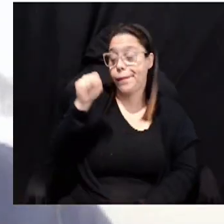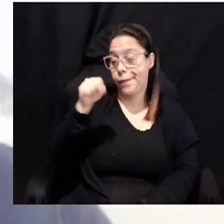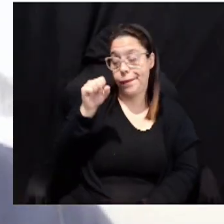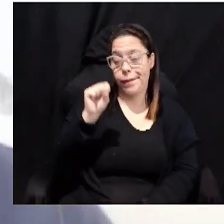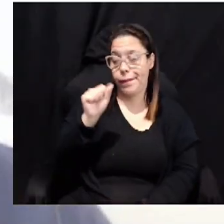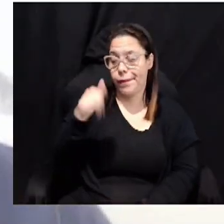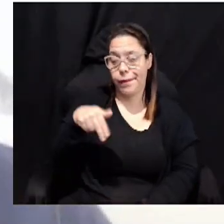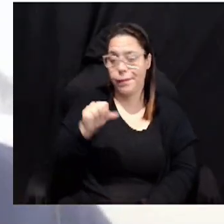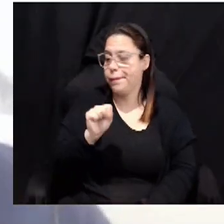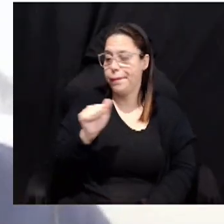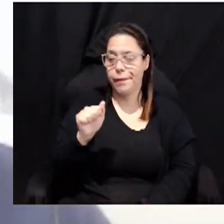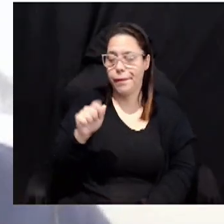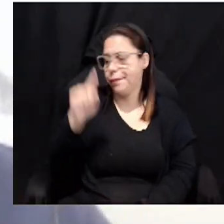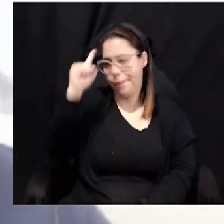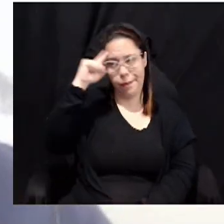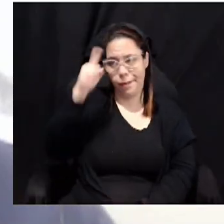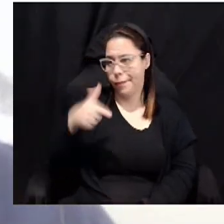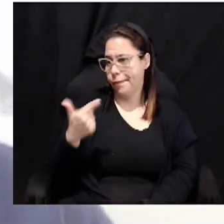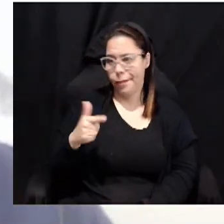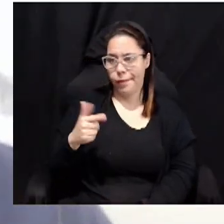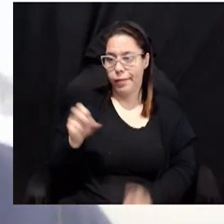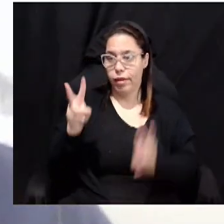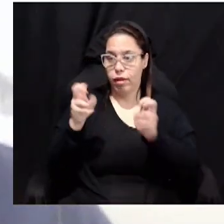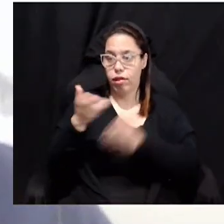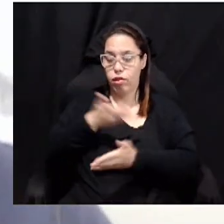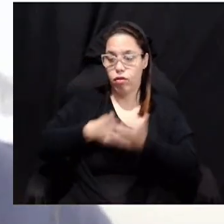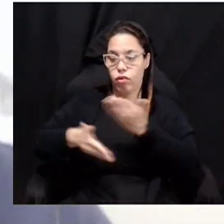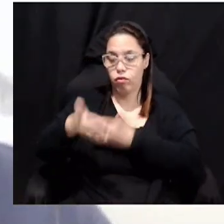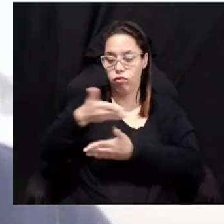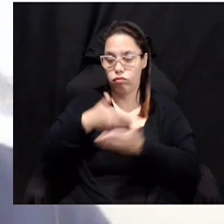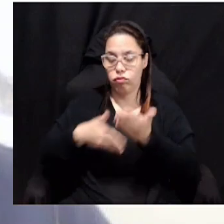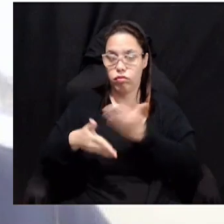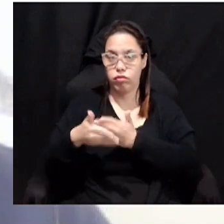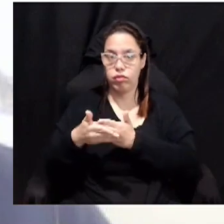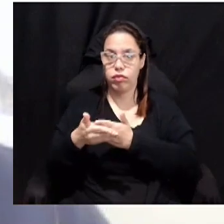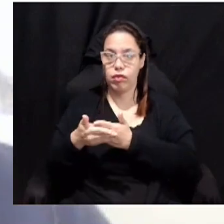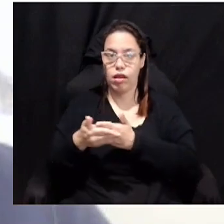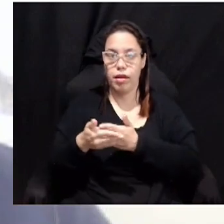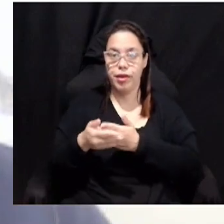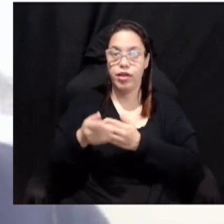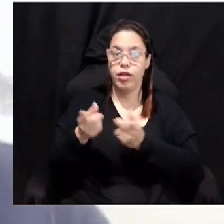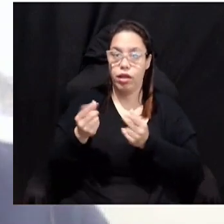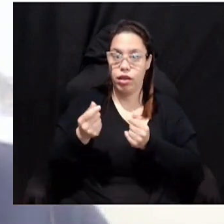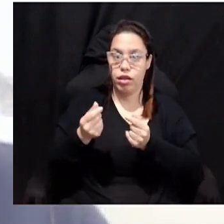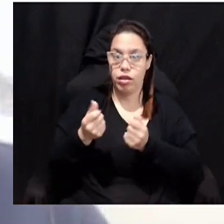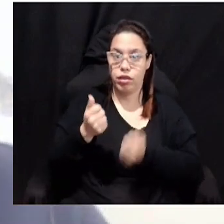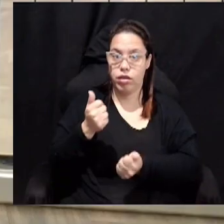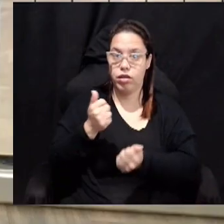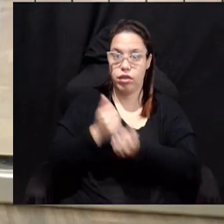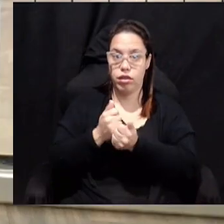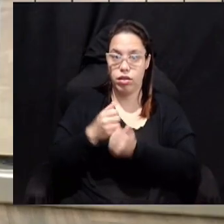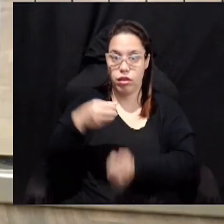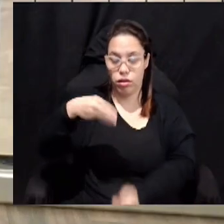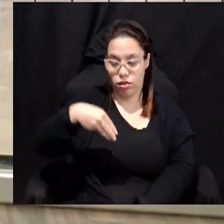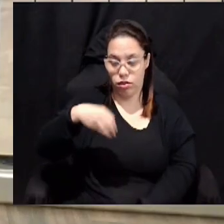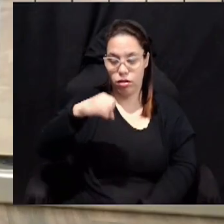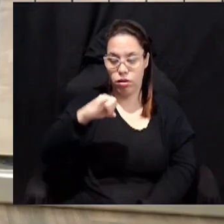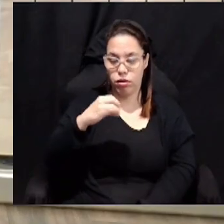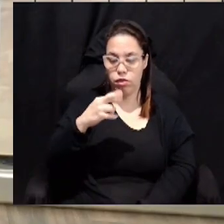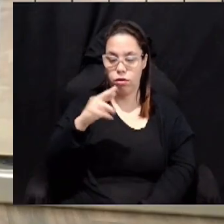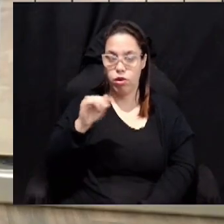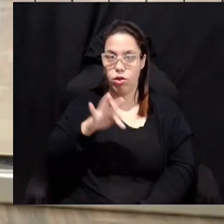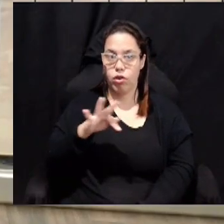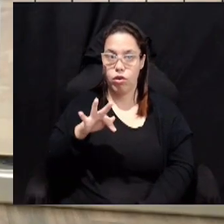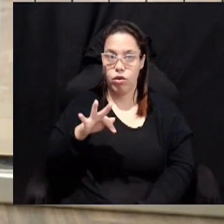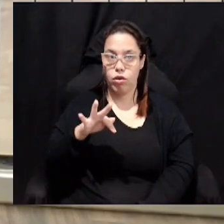direto envolvido nesse termo de cooperação, ele está sendo financeiramente suportado pela Microsoft. Sabrina, eu queria que